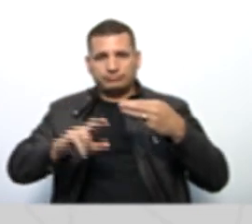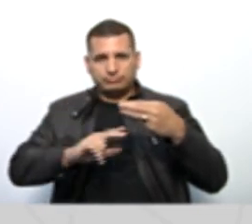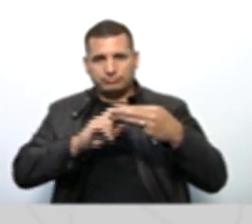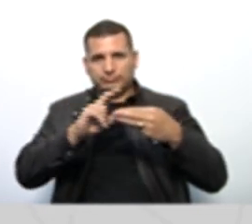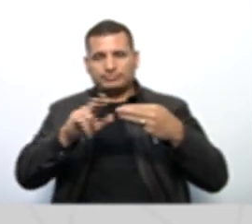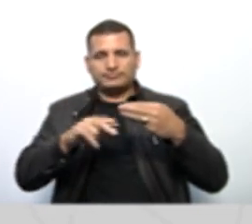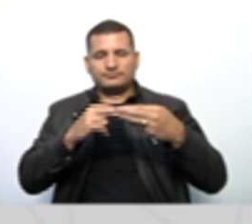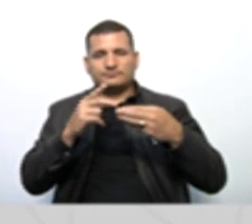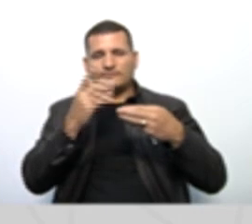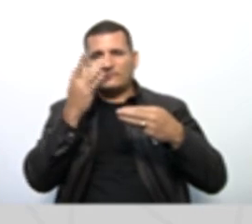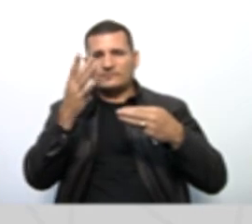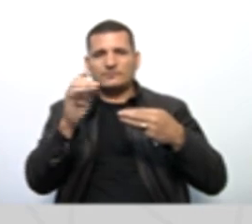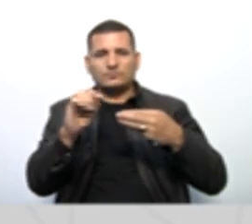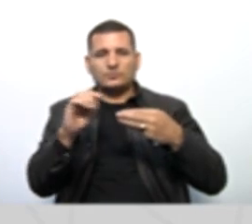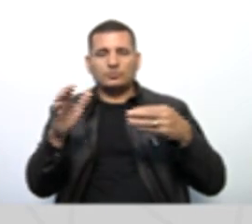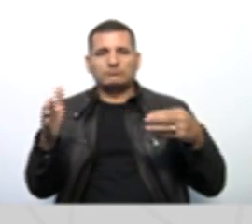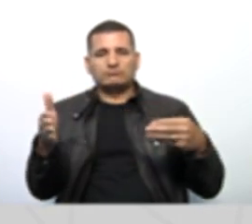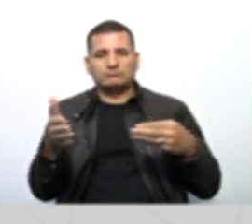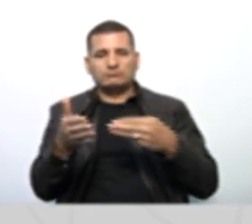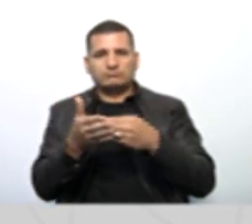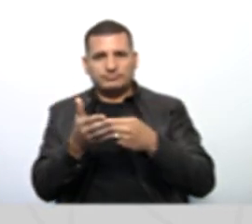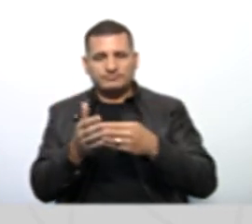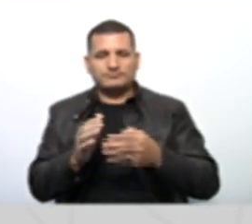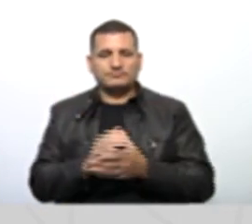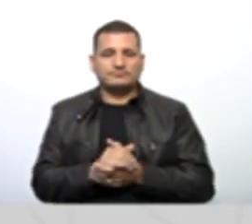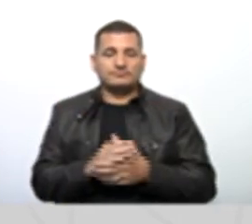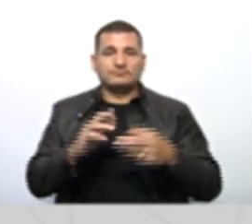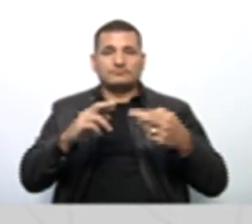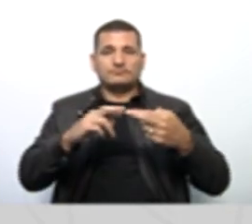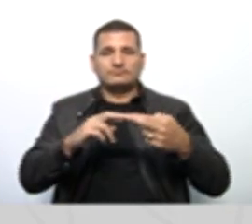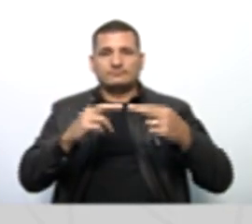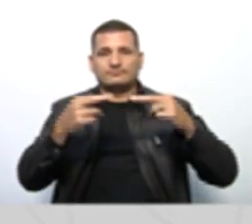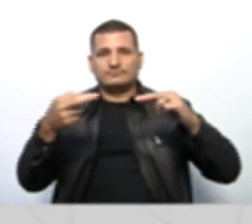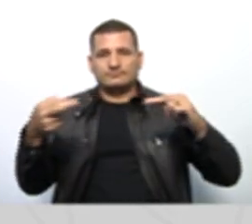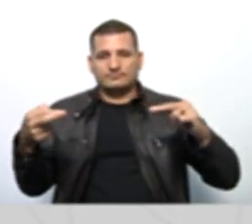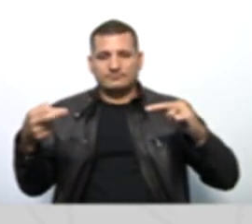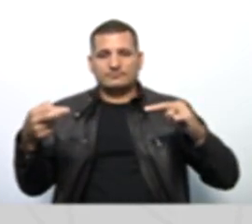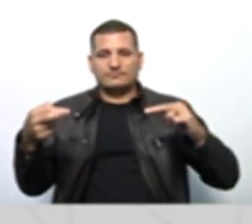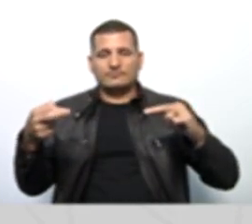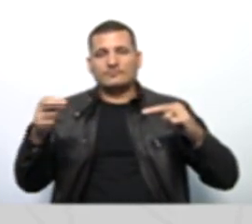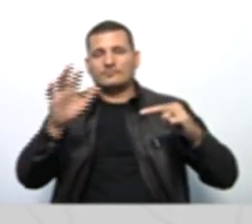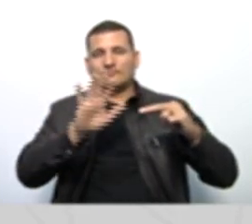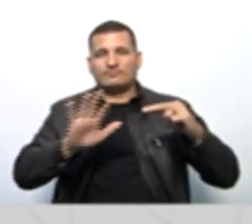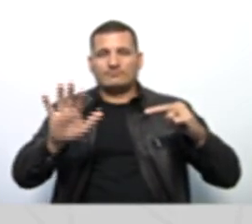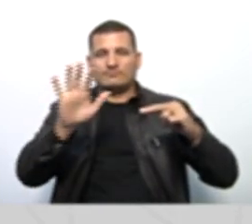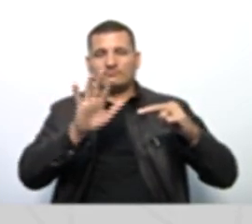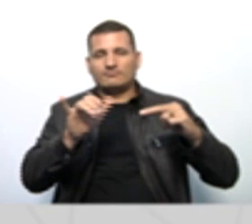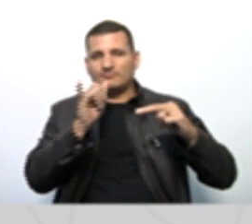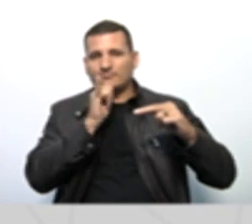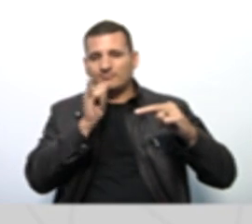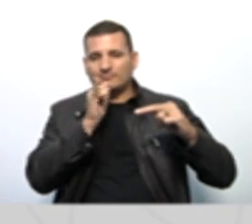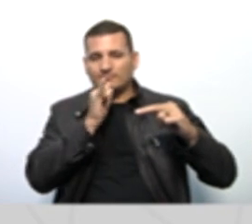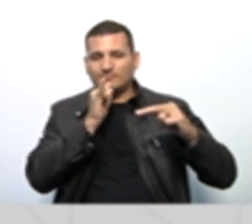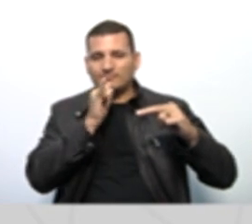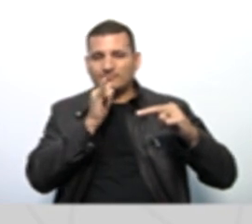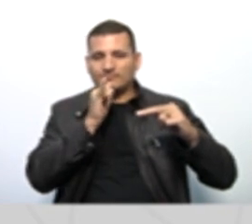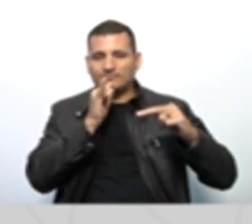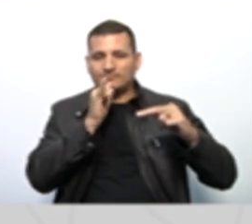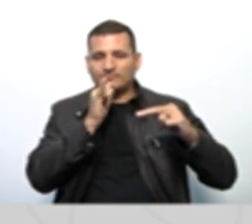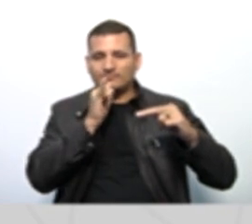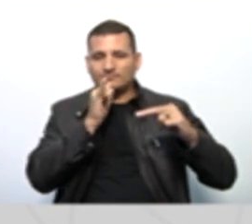conectar utilização pessoal aqui nós estamos vendo aqui uma ilustração do nosso